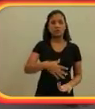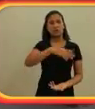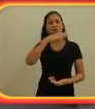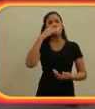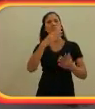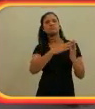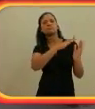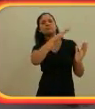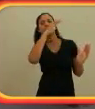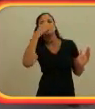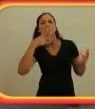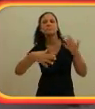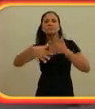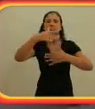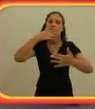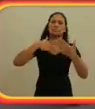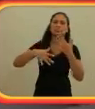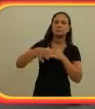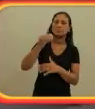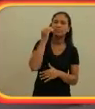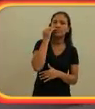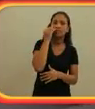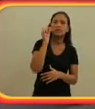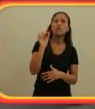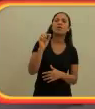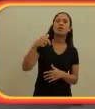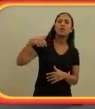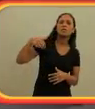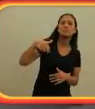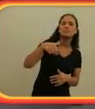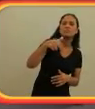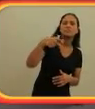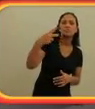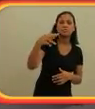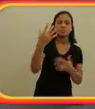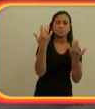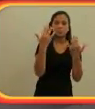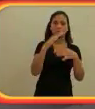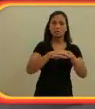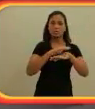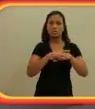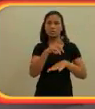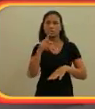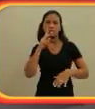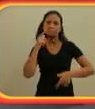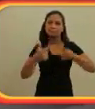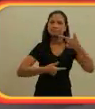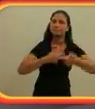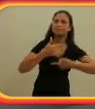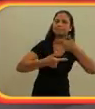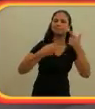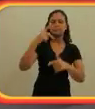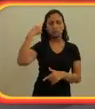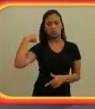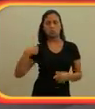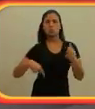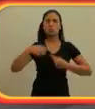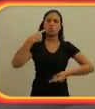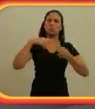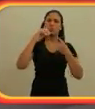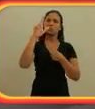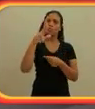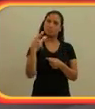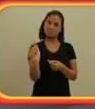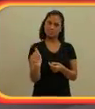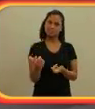vida. Inspira longa e exalando, tenta caminhar um pouquinho com a sua mão direita. E o que Zé acompanha o